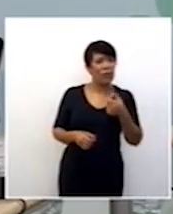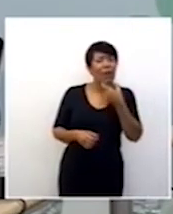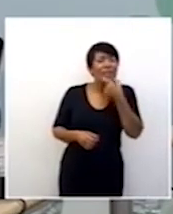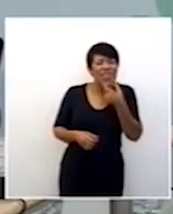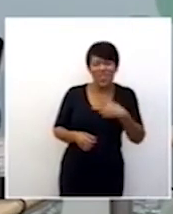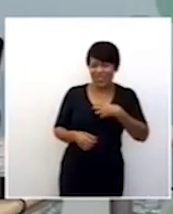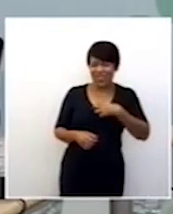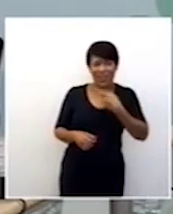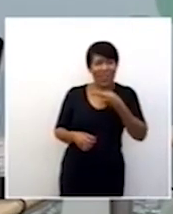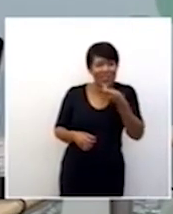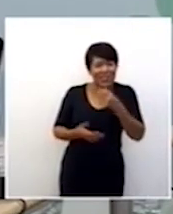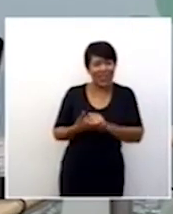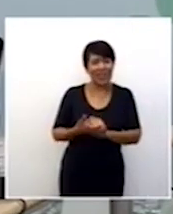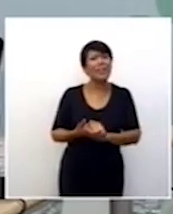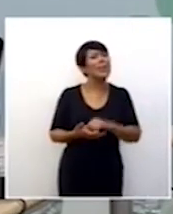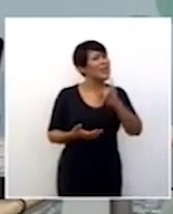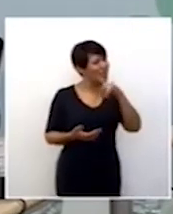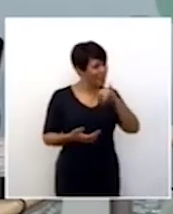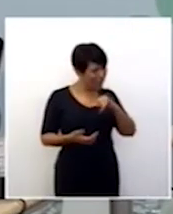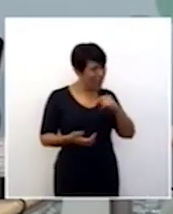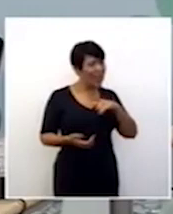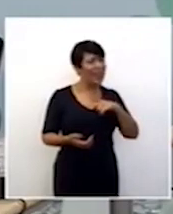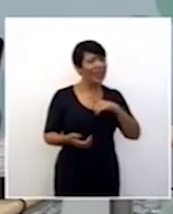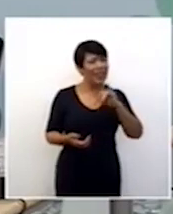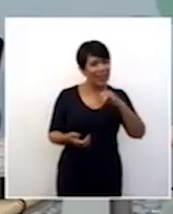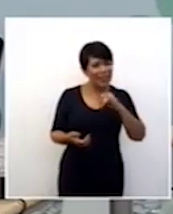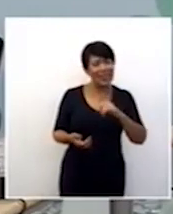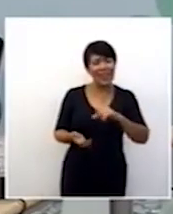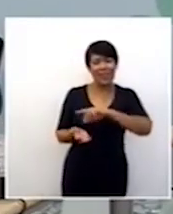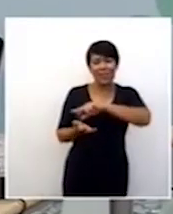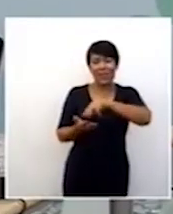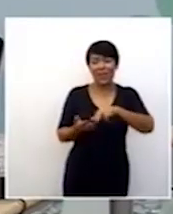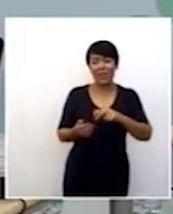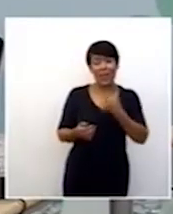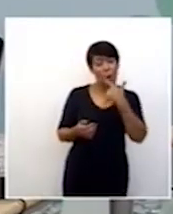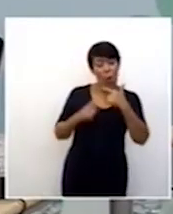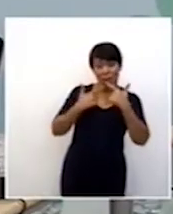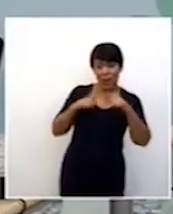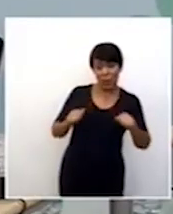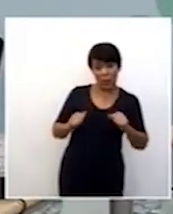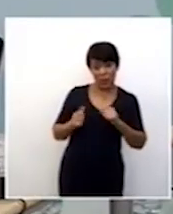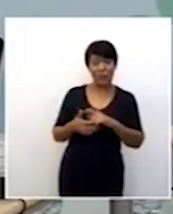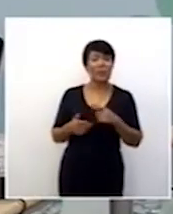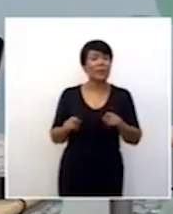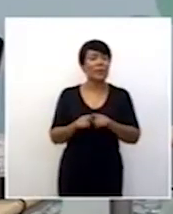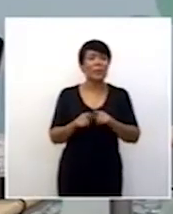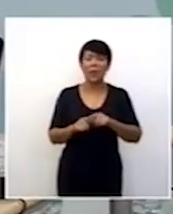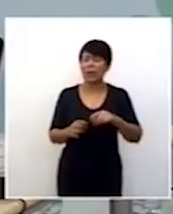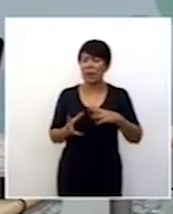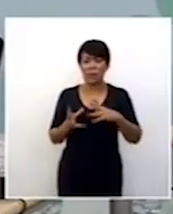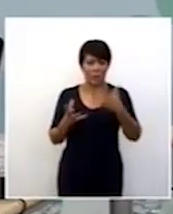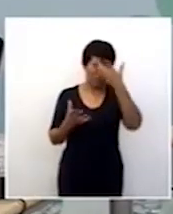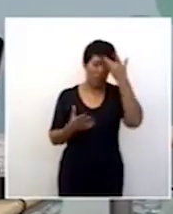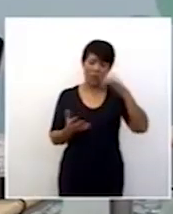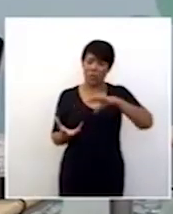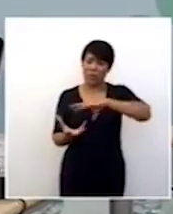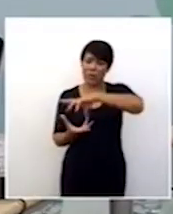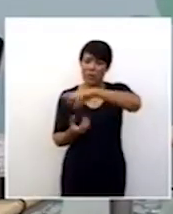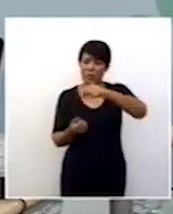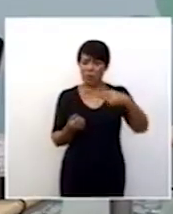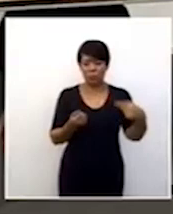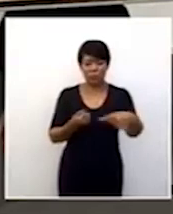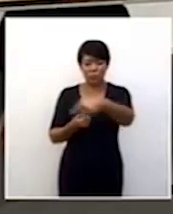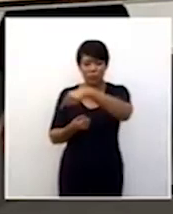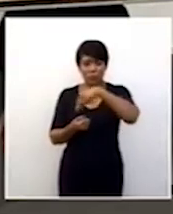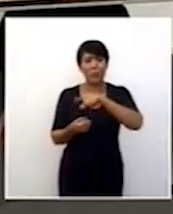Temos sotaque sim, nós temos a nossa variedade linguística. Sim. E assim como todas as pessoas ao redor do mundo, e nós aqui em língua portuguesa,